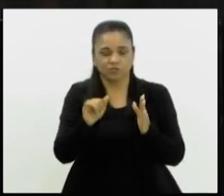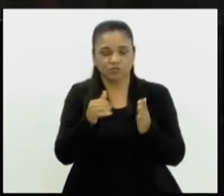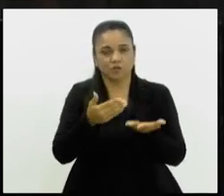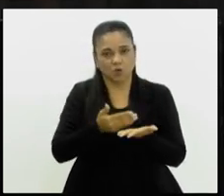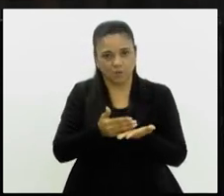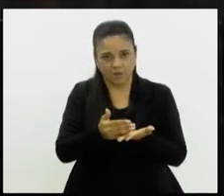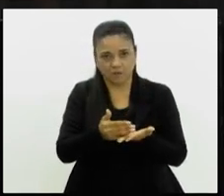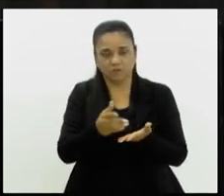porque